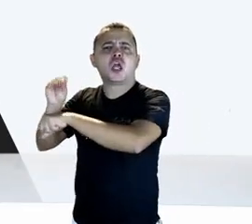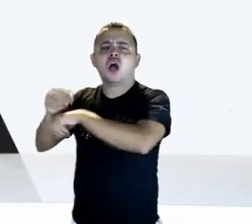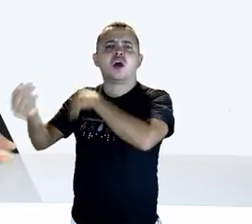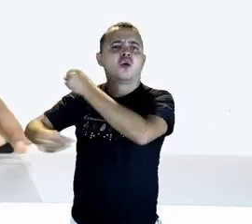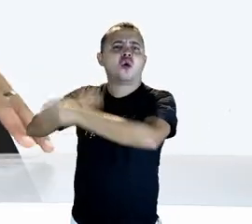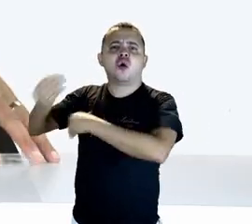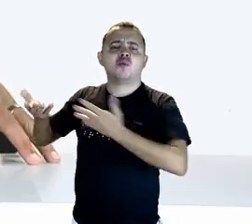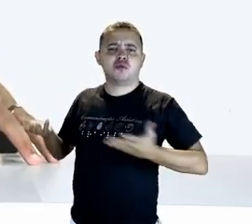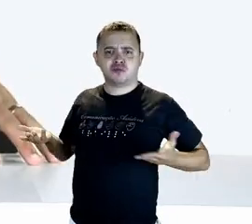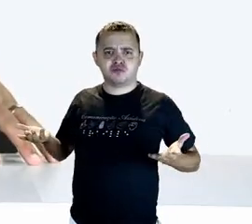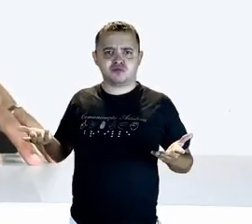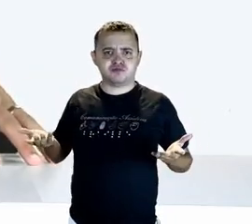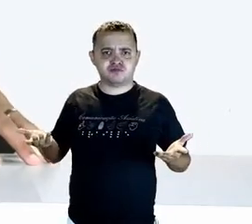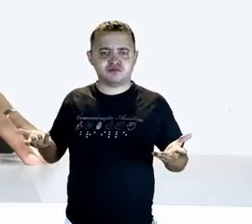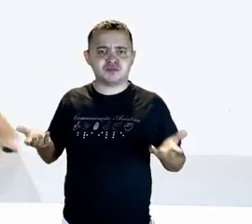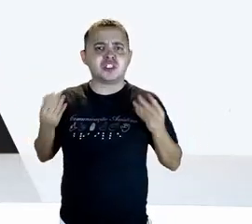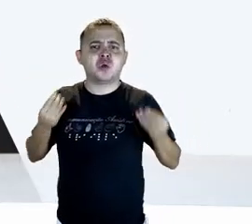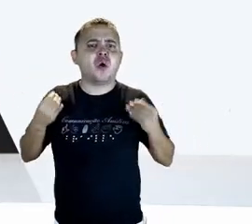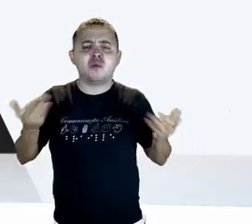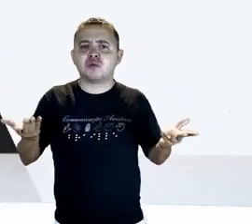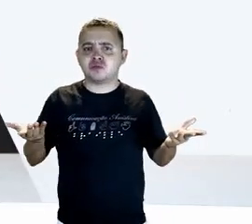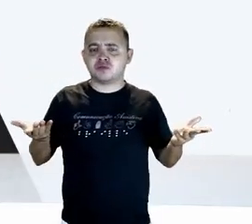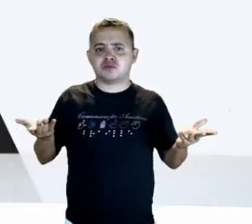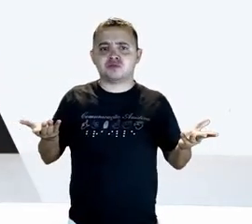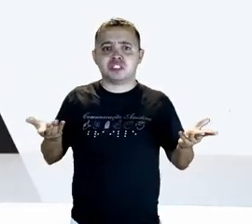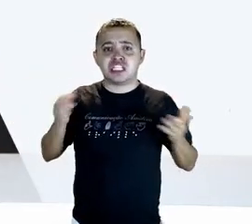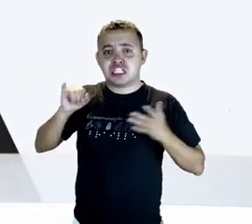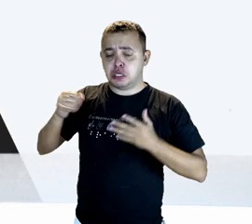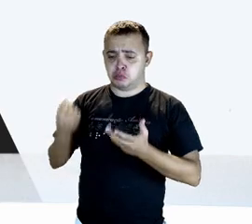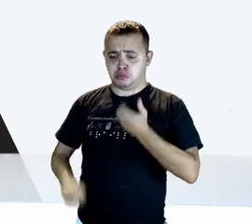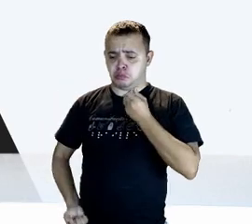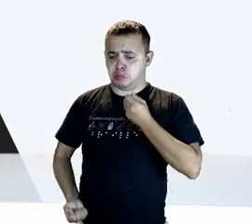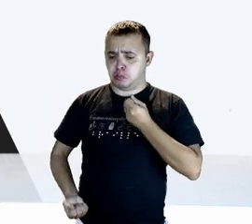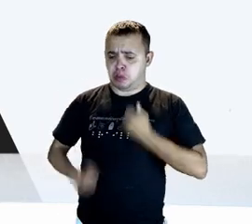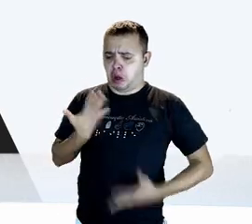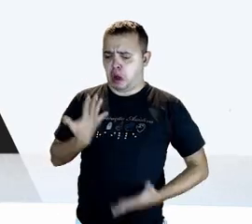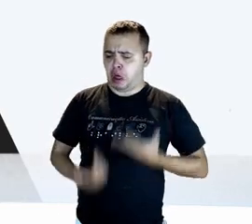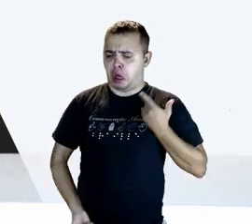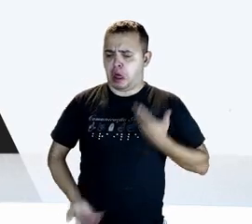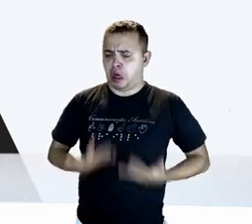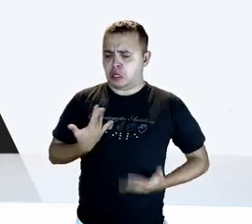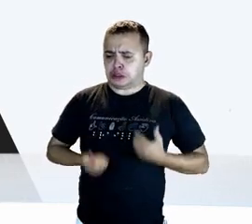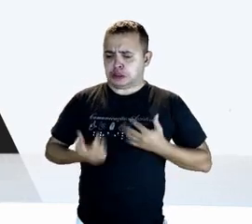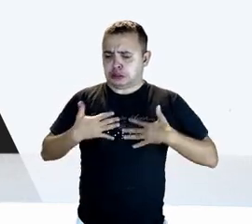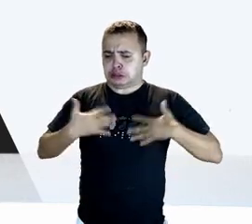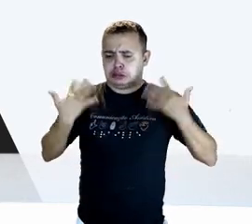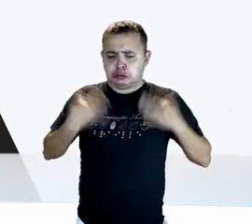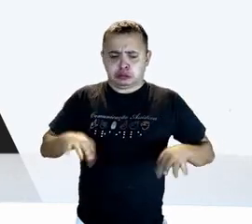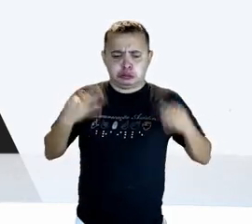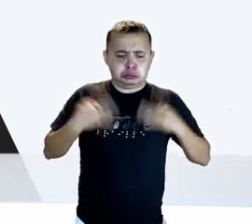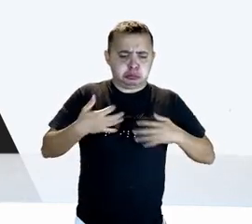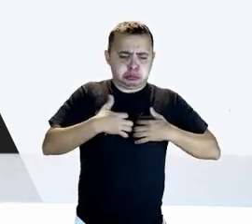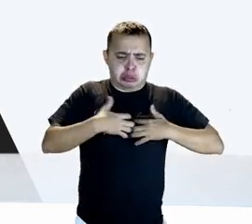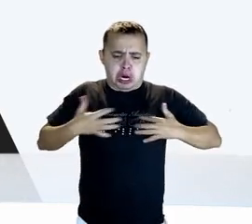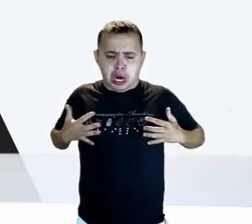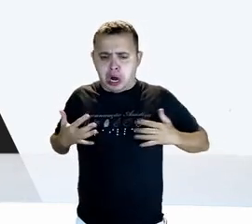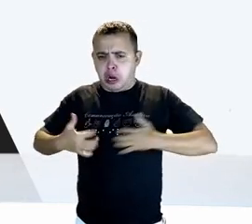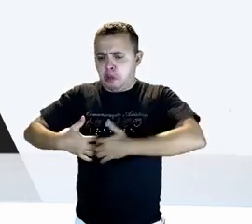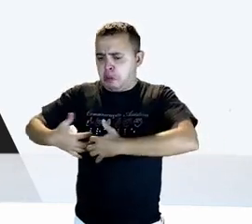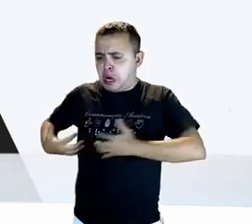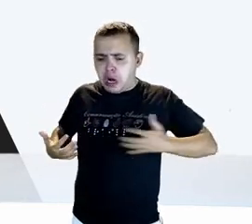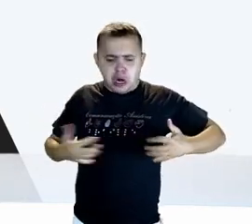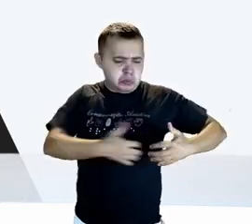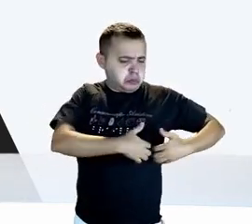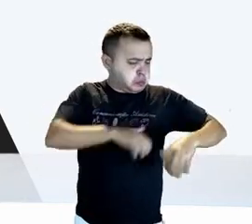para queimaduras apresentadas no que a gente já vem falando,